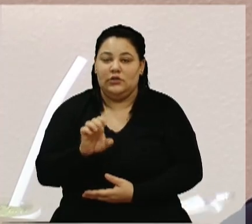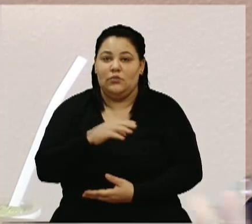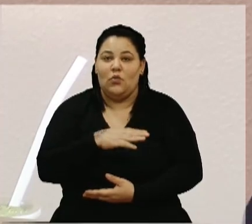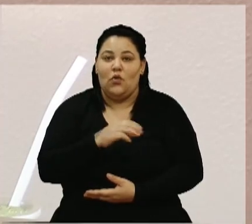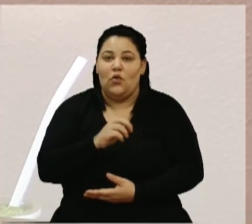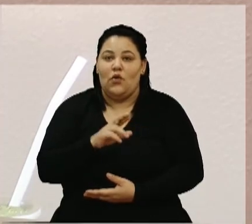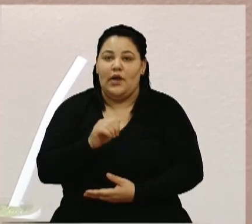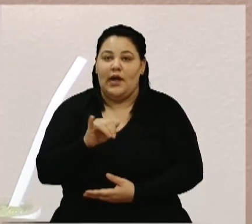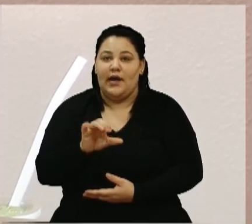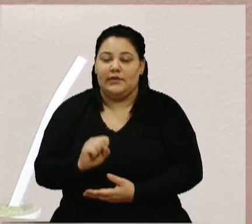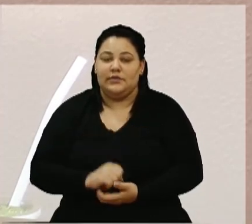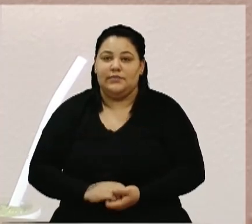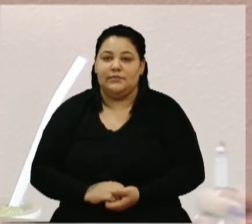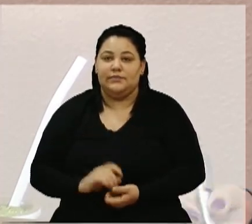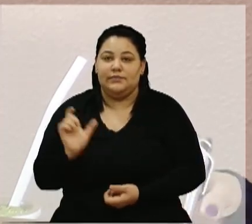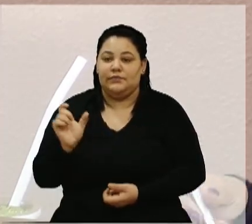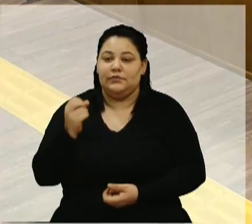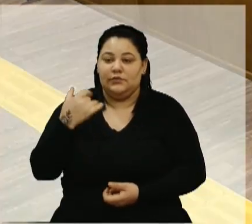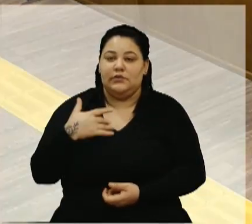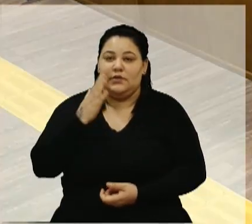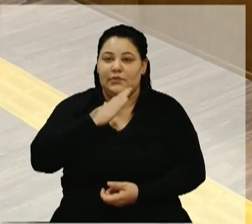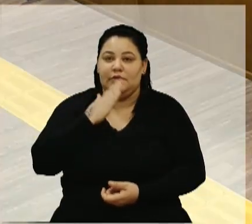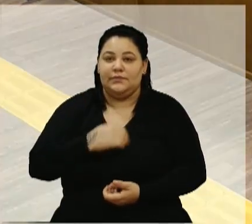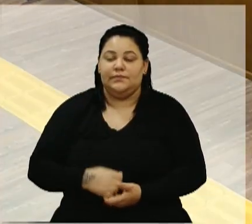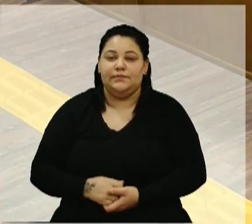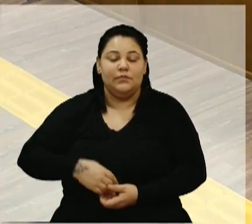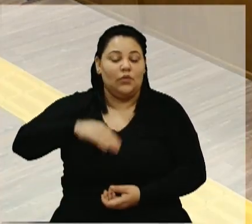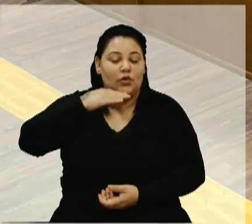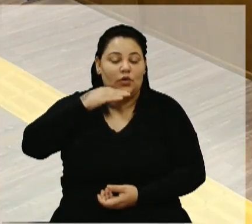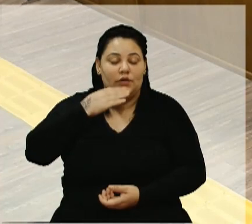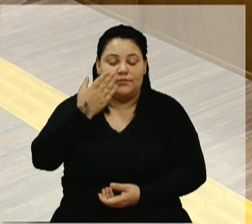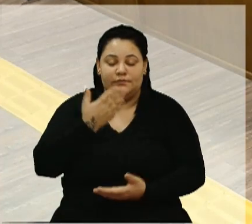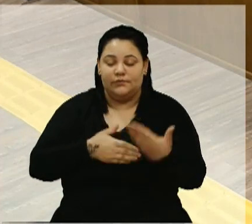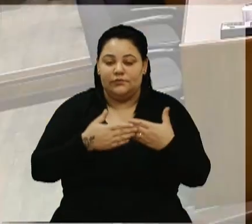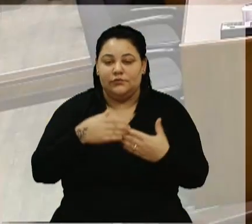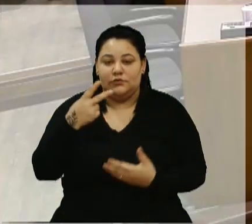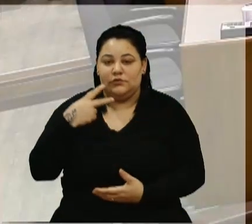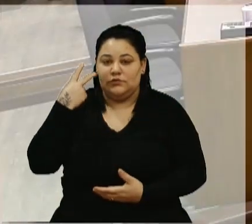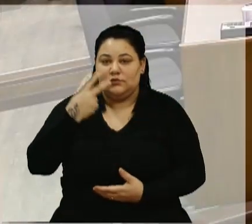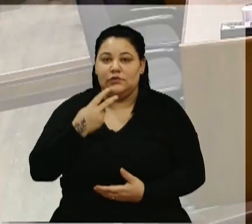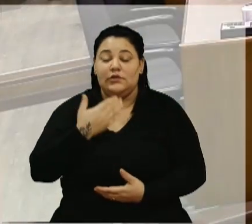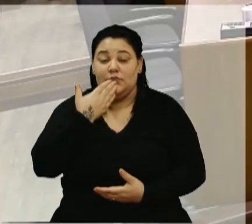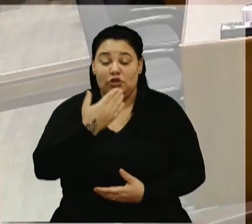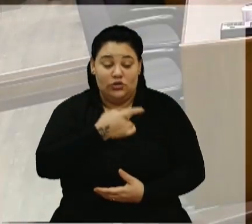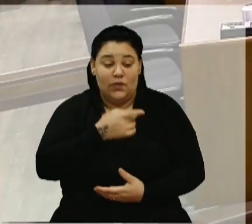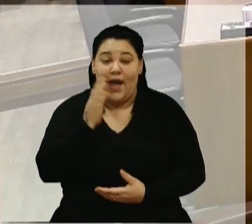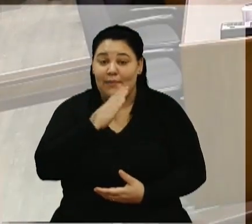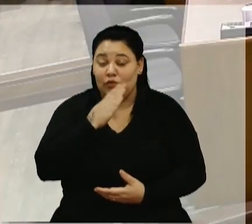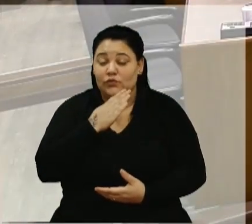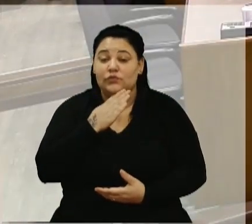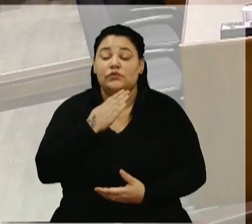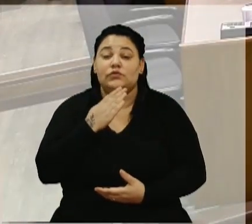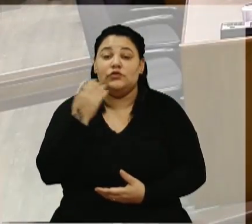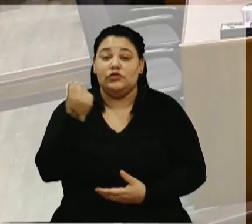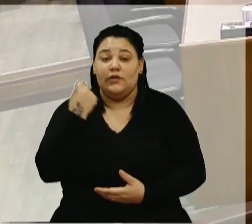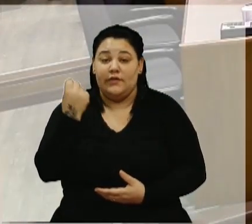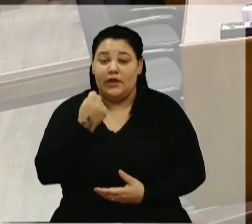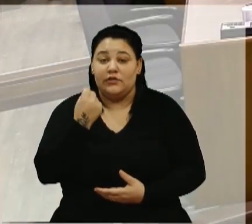o regime de urgência. Vereador Bortola. Senhora presidente, senhoras e senhores vereadores, o regime de urgência se dá em função